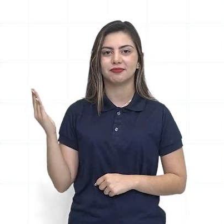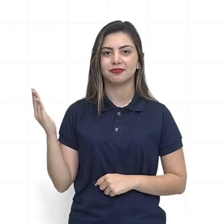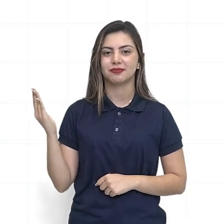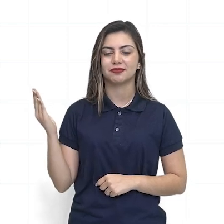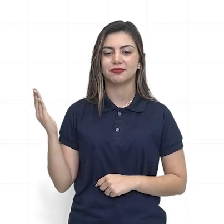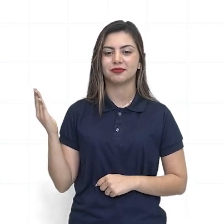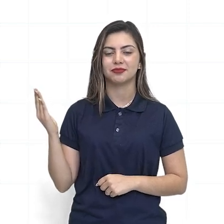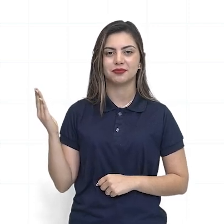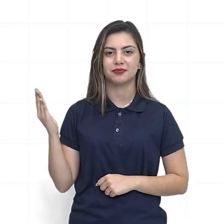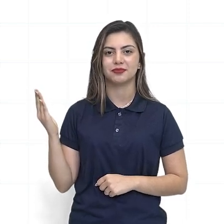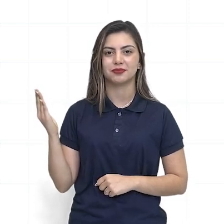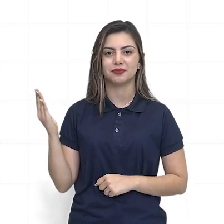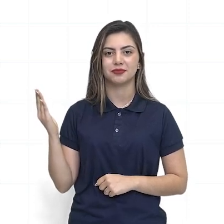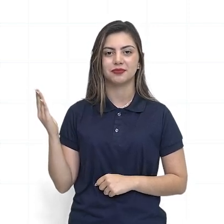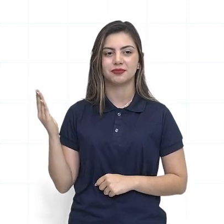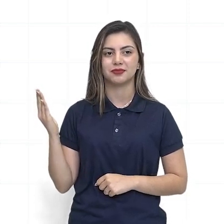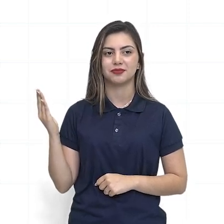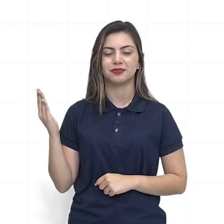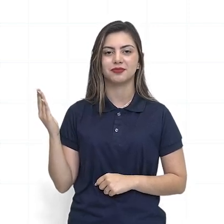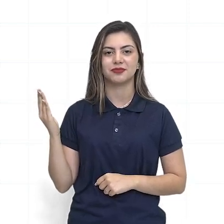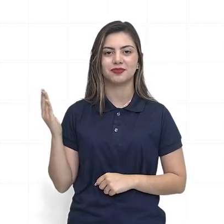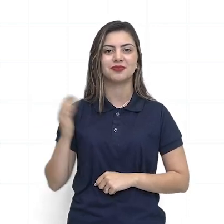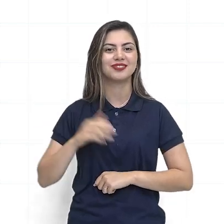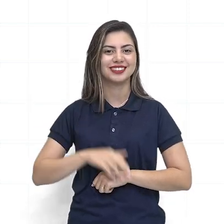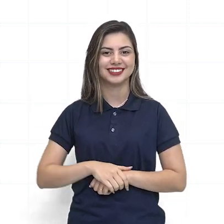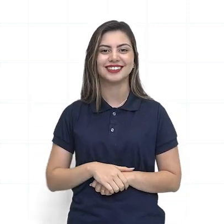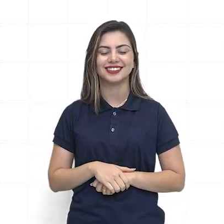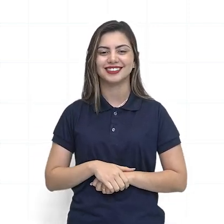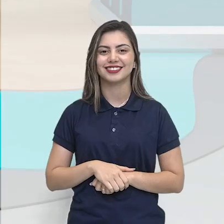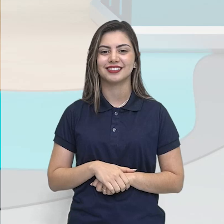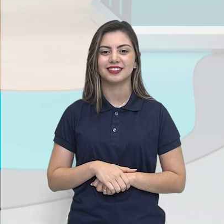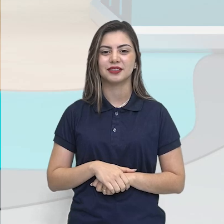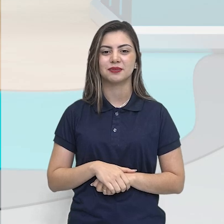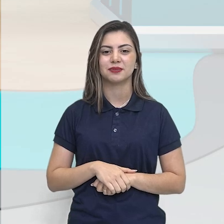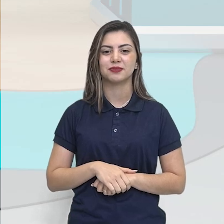afixos, prefixos e sufixos.